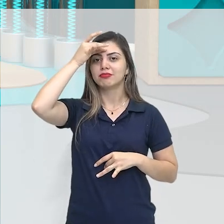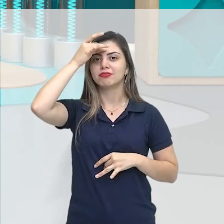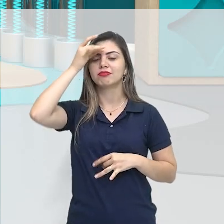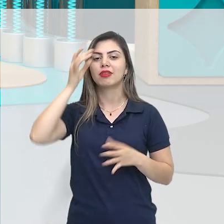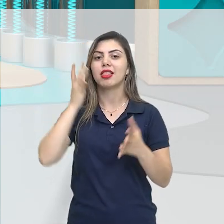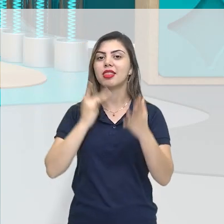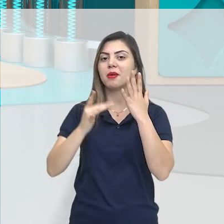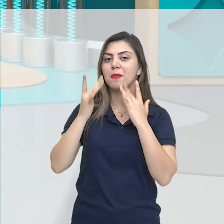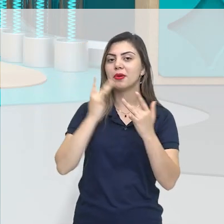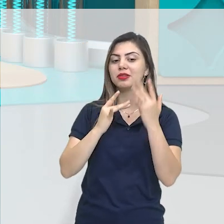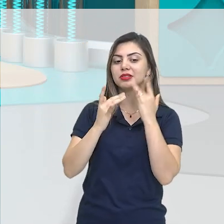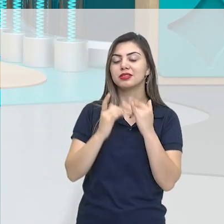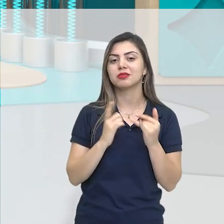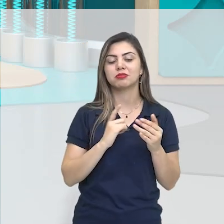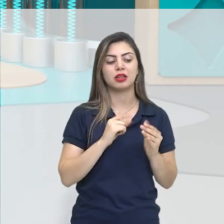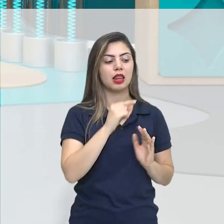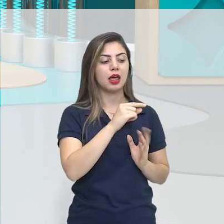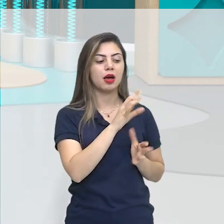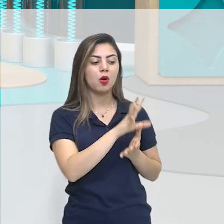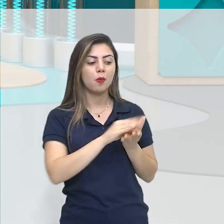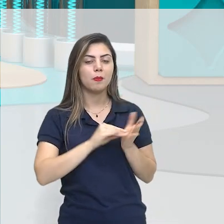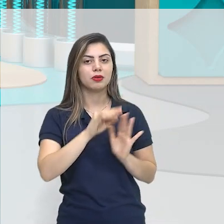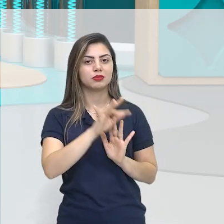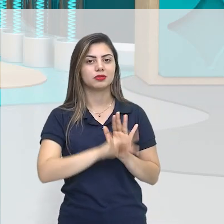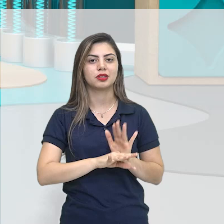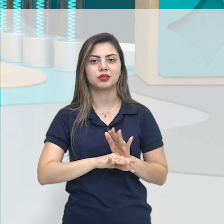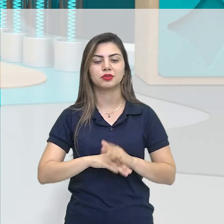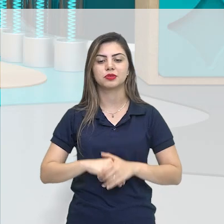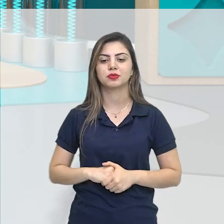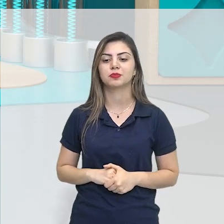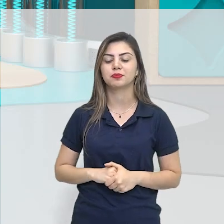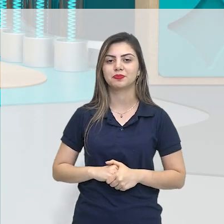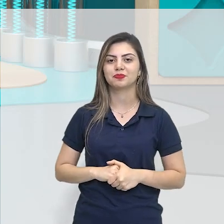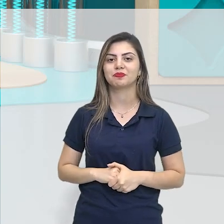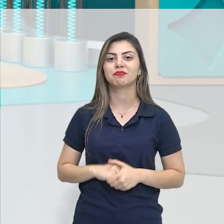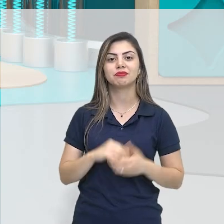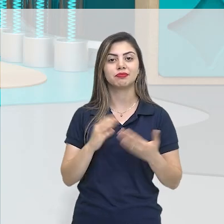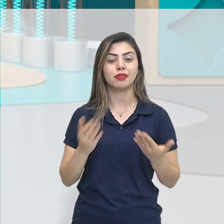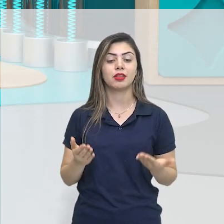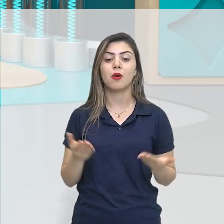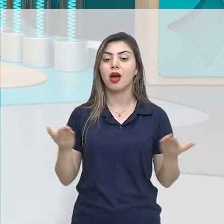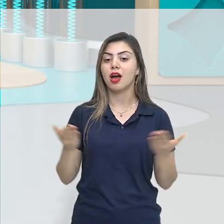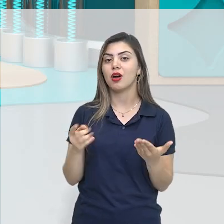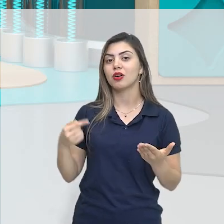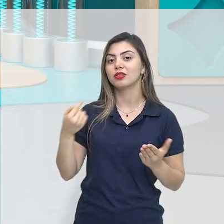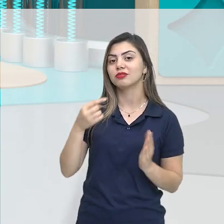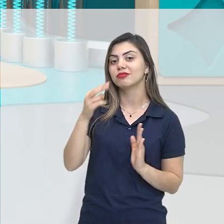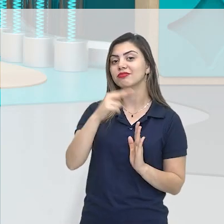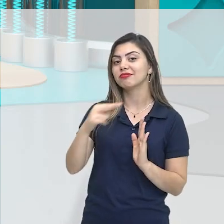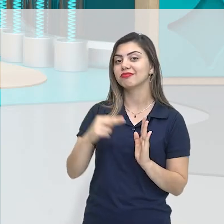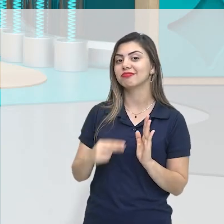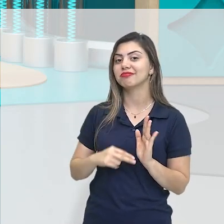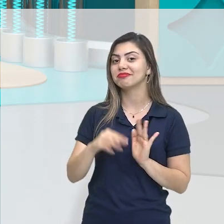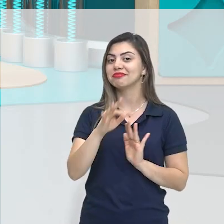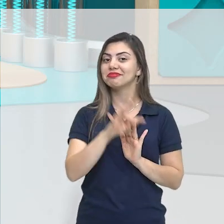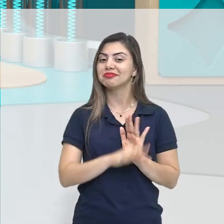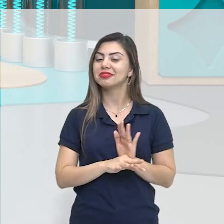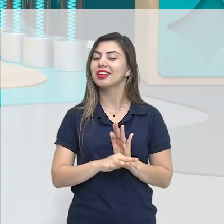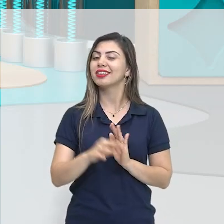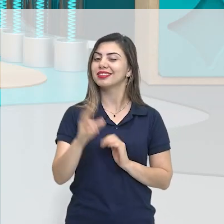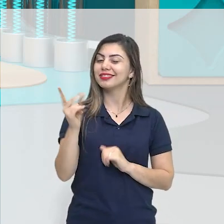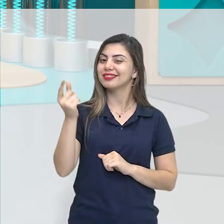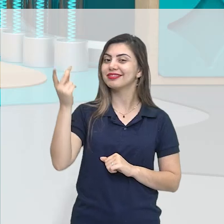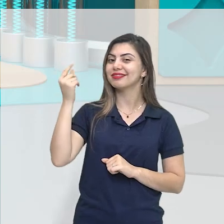realidade o que está escrito no texto. E aí agora a gente vai fazer a leitura de um texto bastante